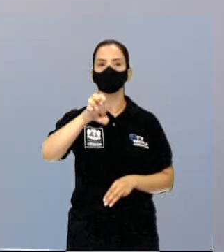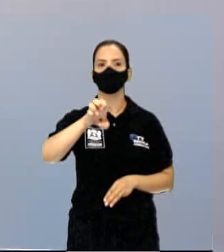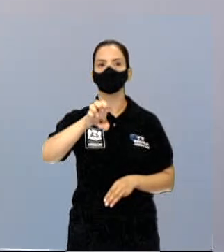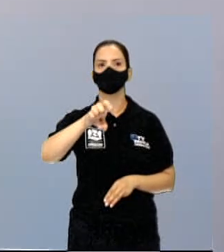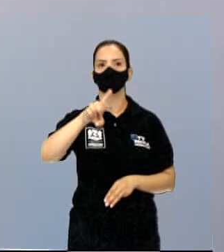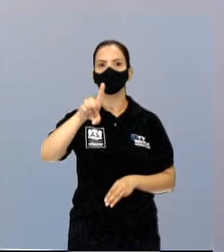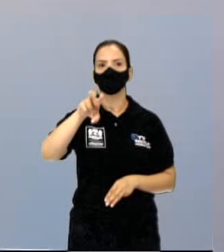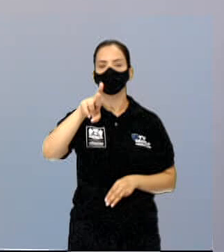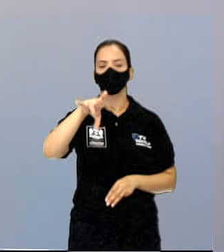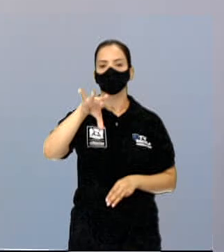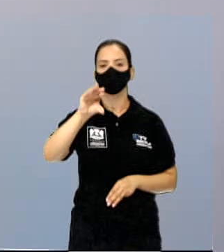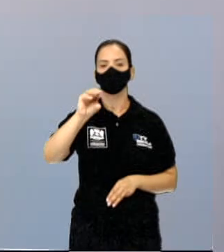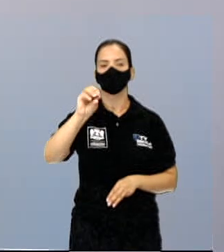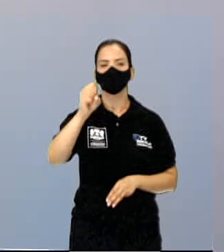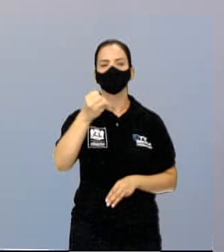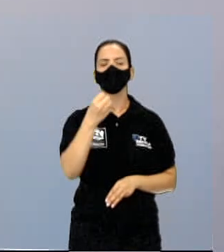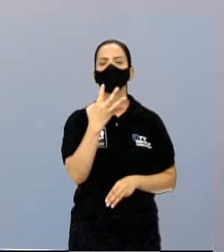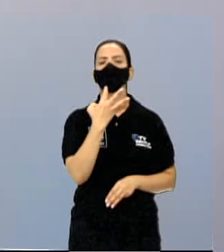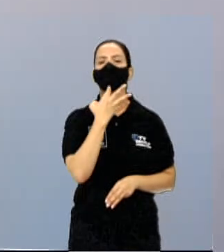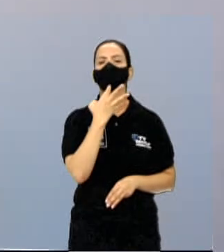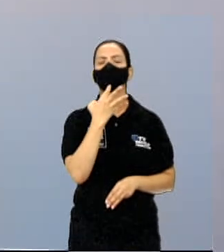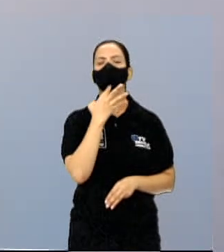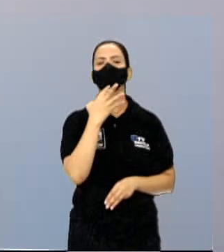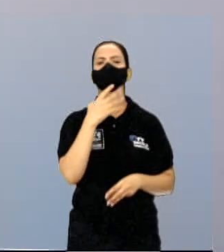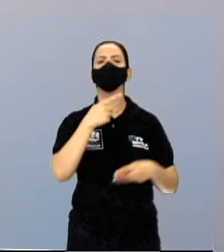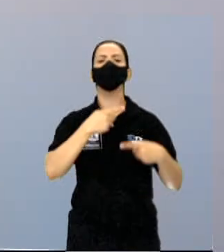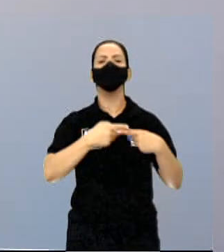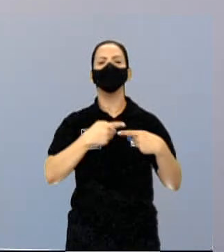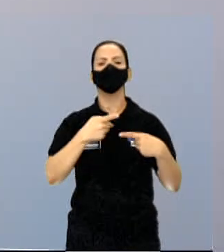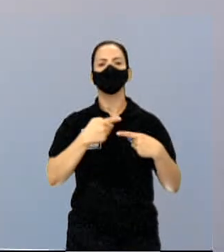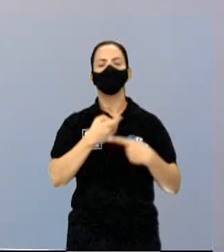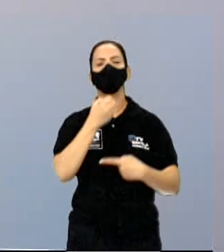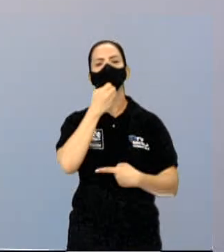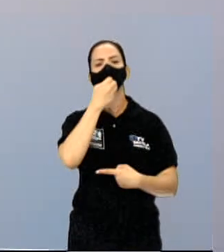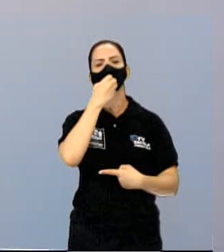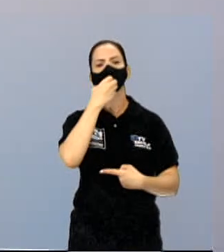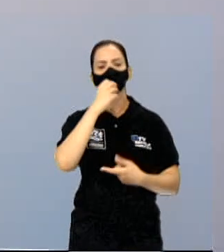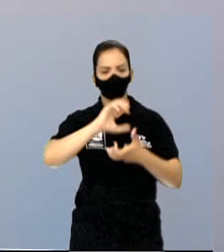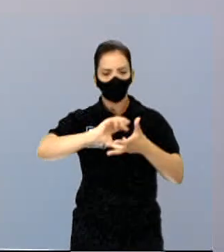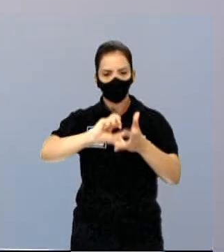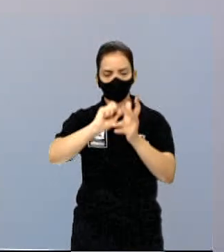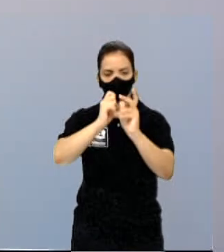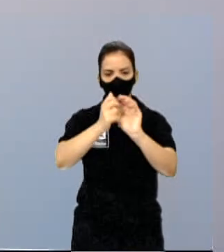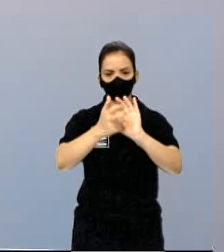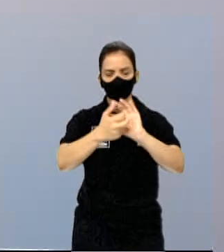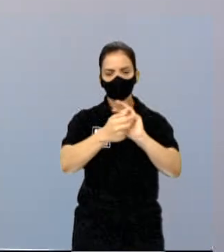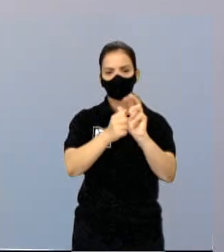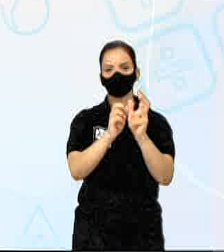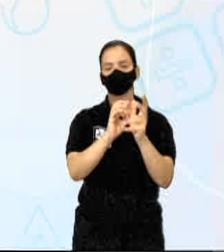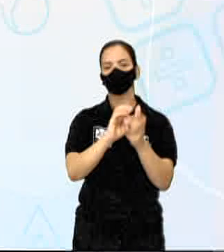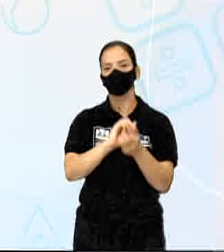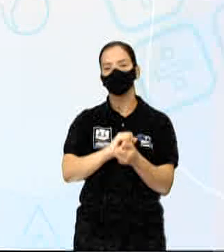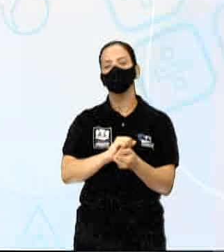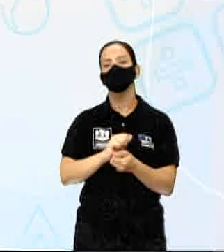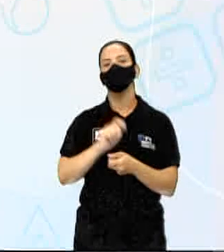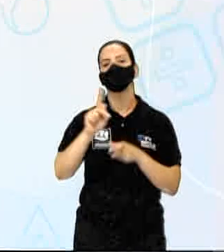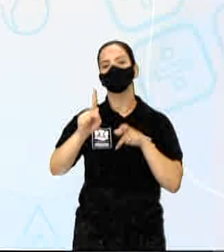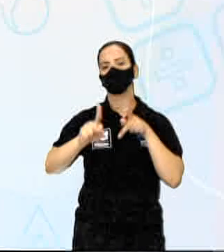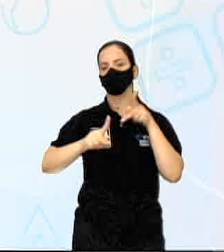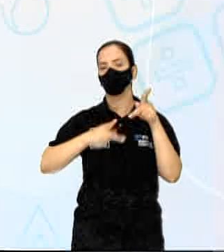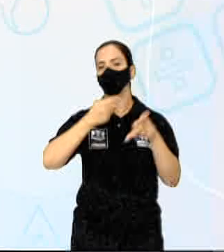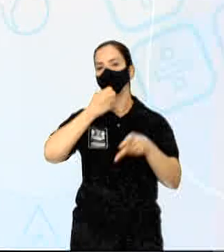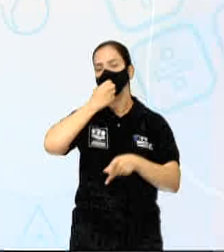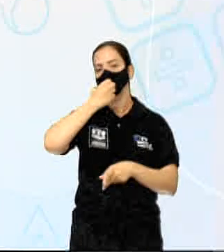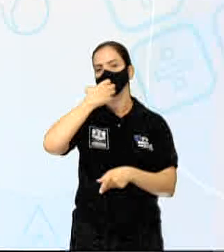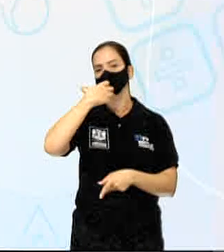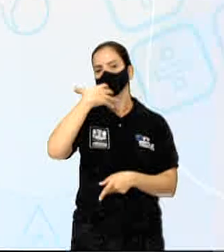conhecidos, assim, quando a gente fala em Suméria, a gente conhece logo eles por serem muito bons artesãos. Isso mesmo, eles são povos assim, muito bons